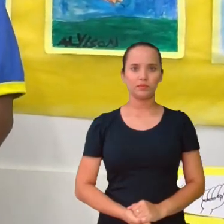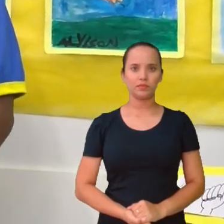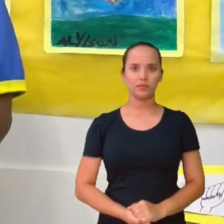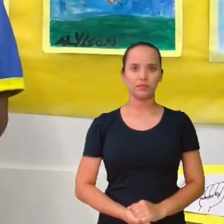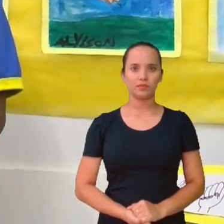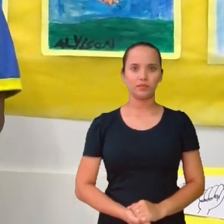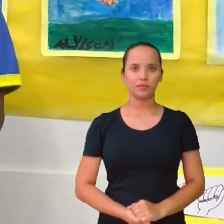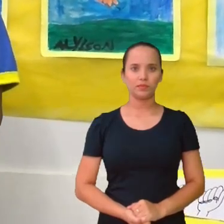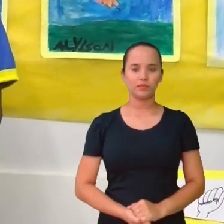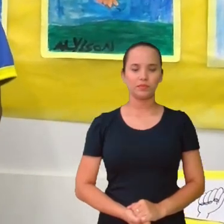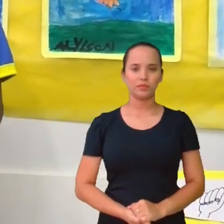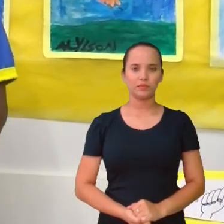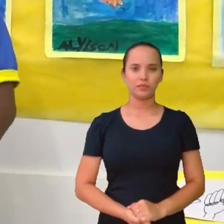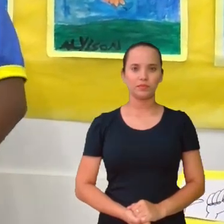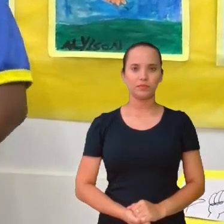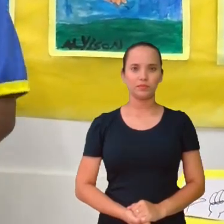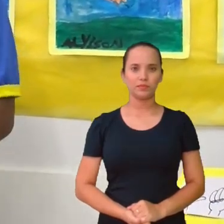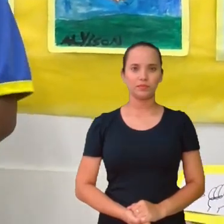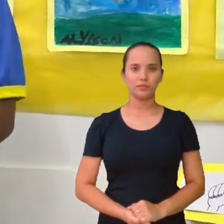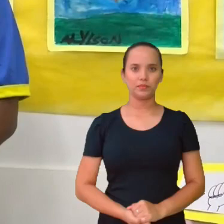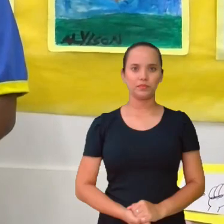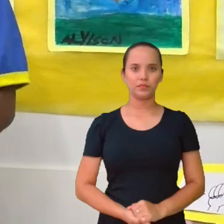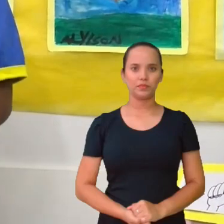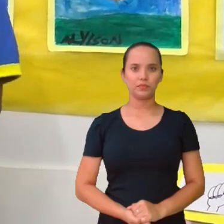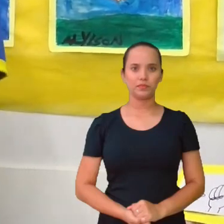Rayane. Este é o meu sinal.